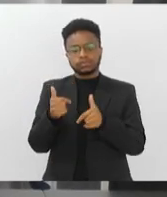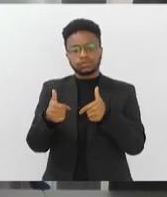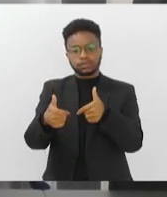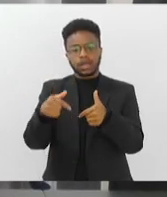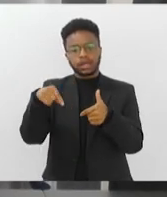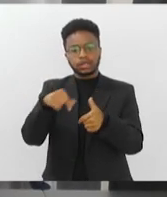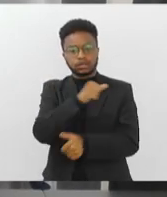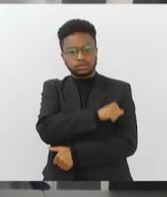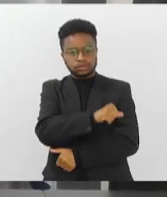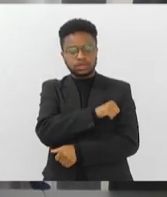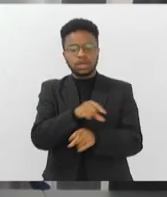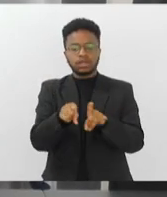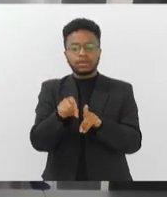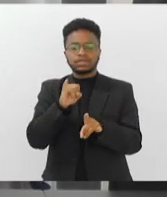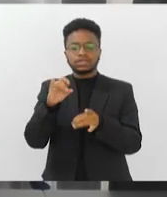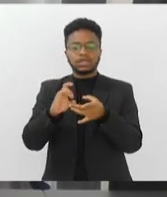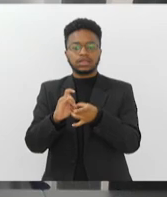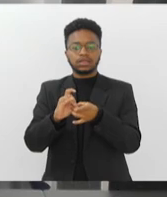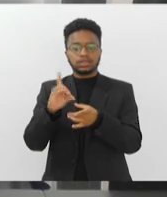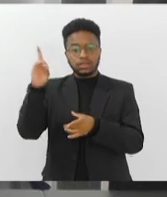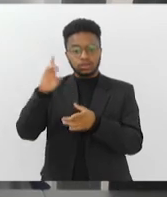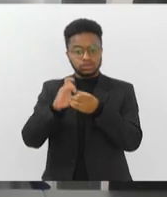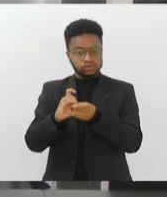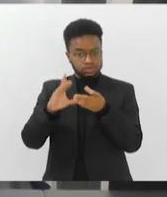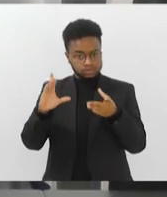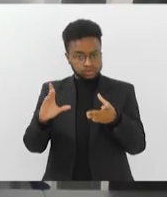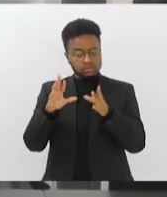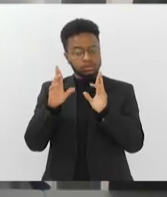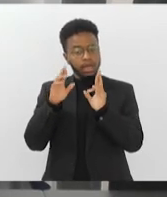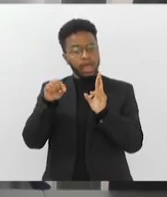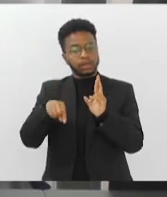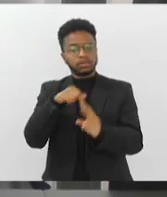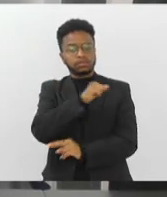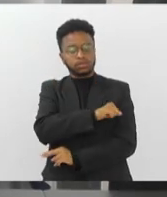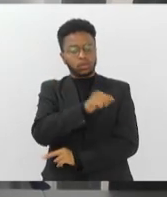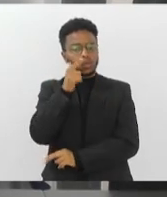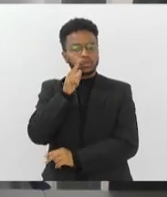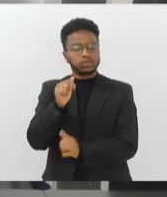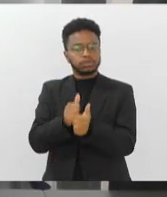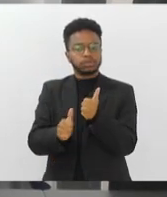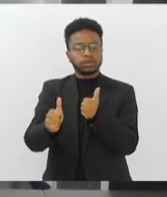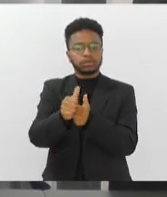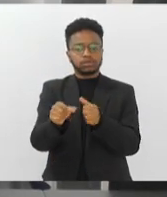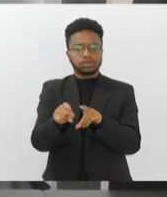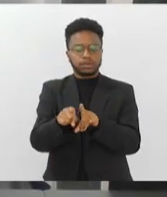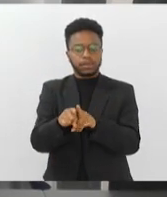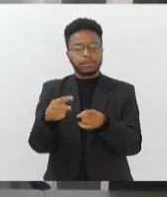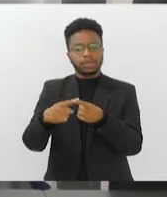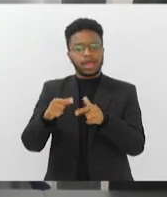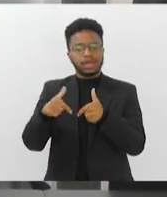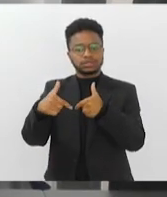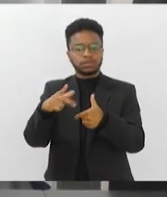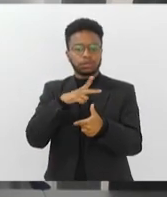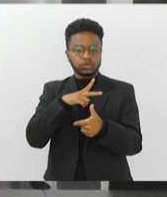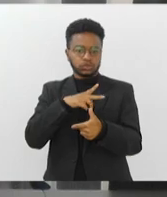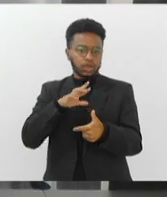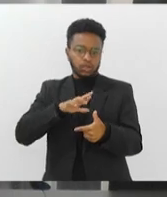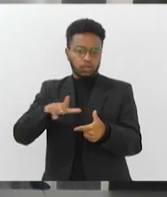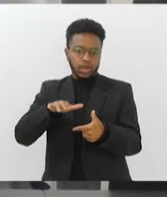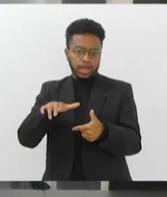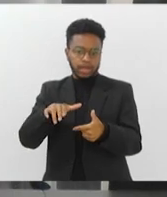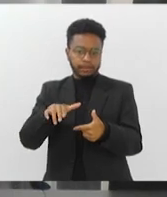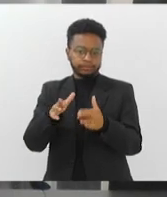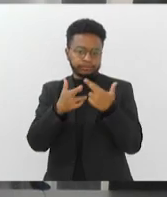Deus permitir, que o Rio de Janeiro possa ser protagonista também, é uma ação privada, não depende do